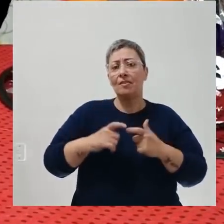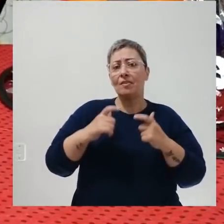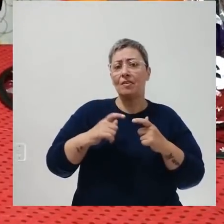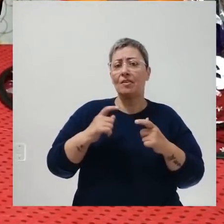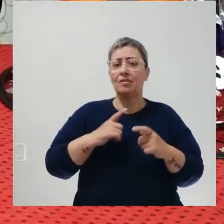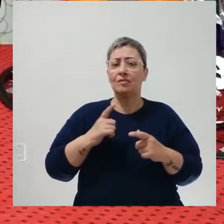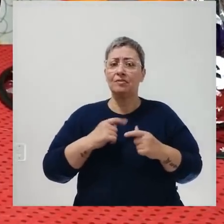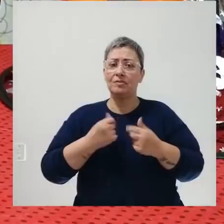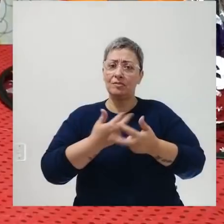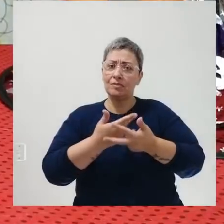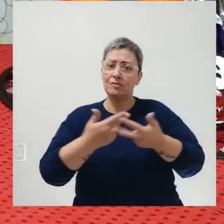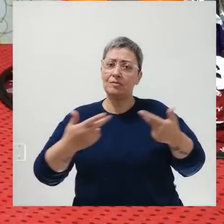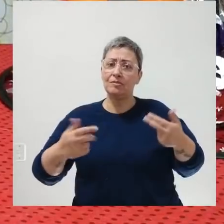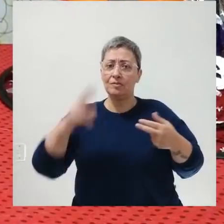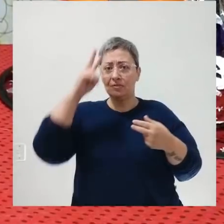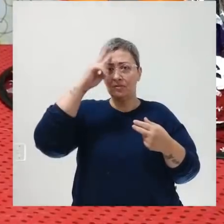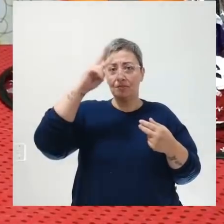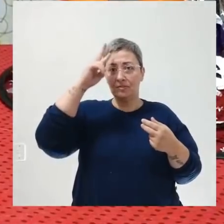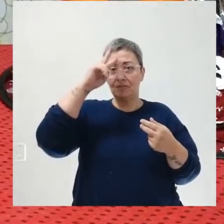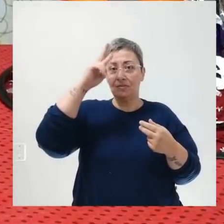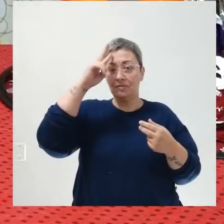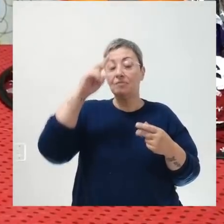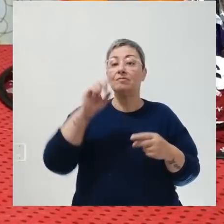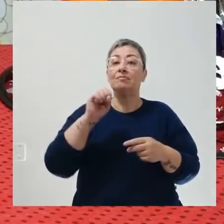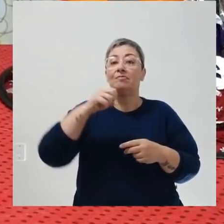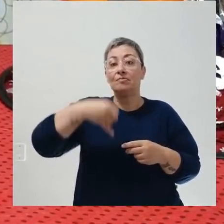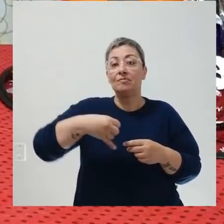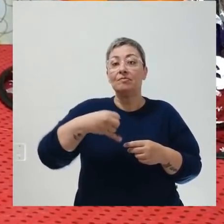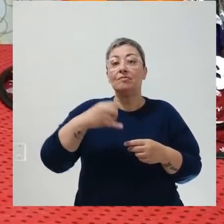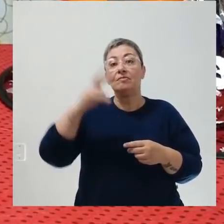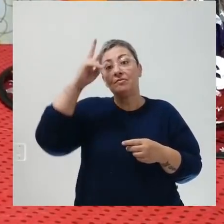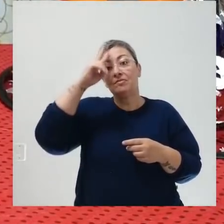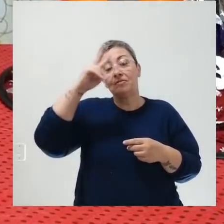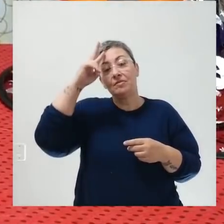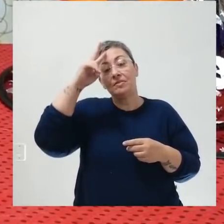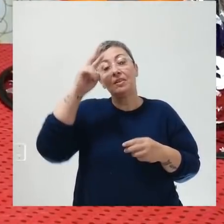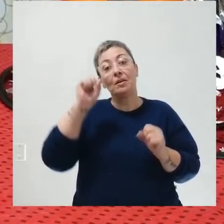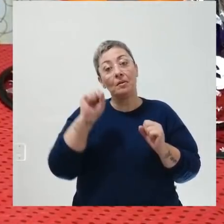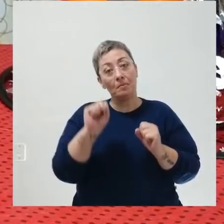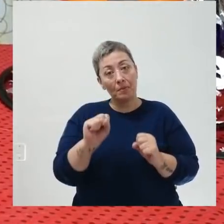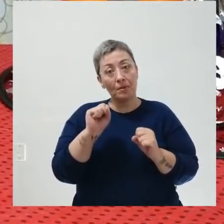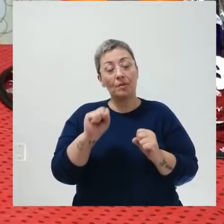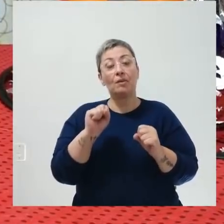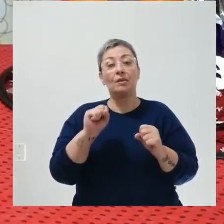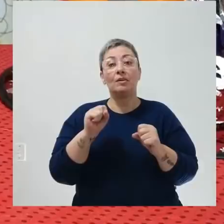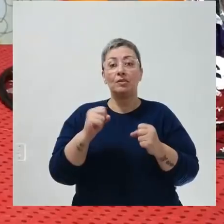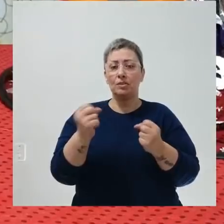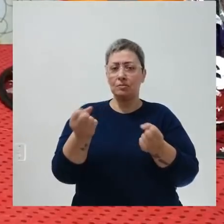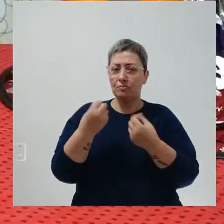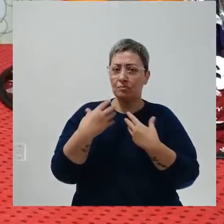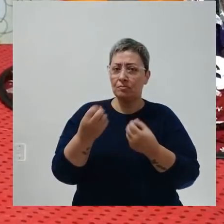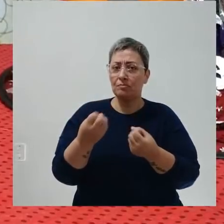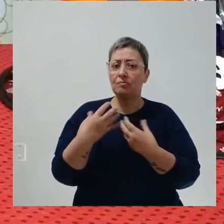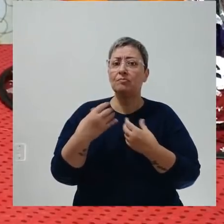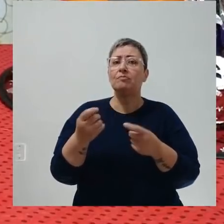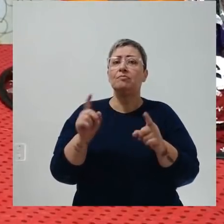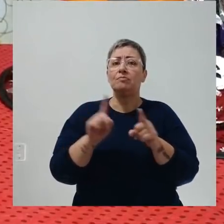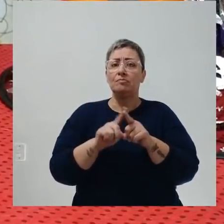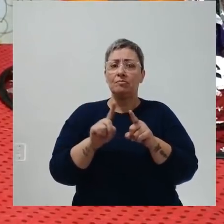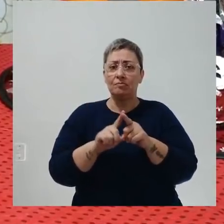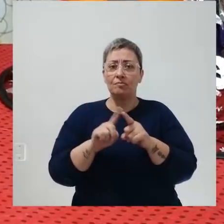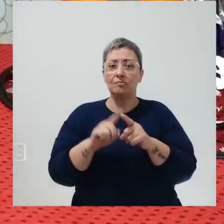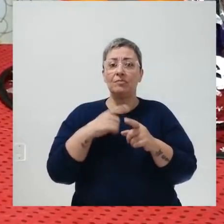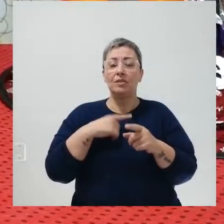as histórias. E sim, as histórias podem nos trazer muitos ensinamentos e